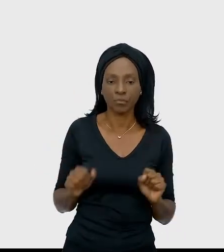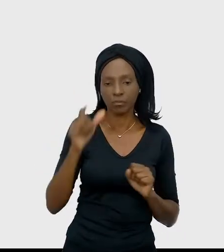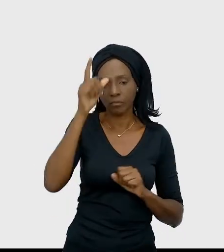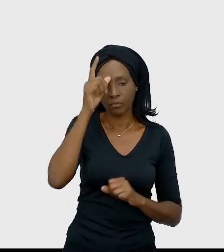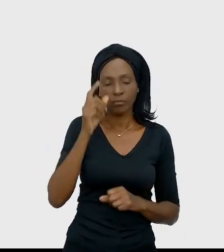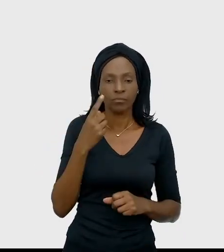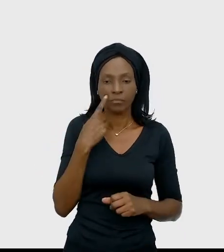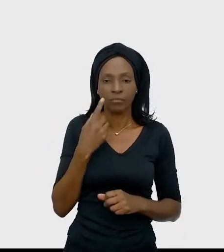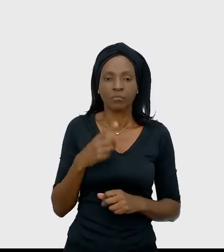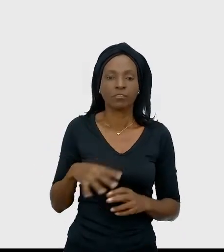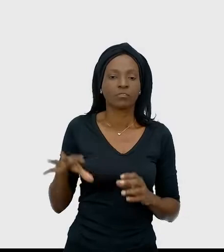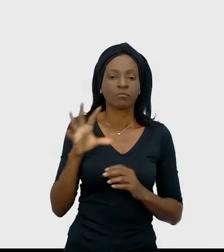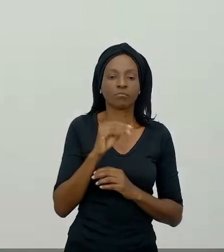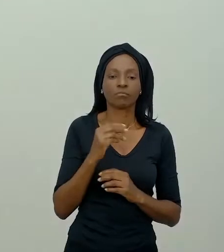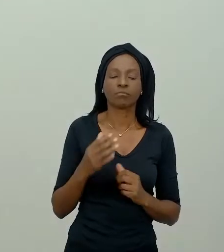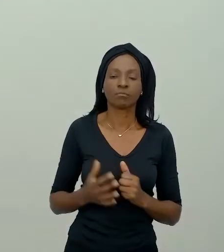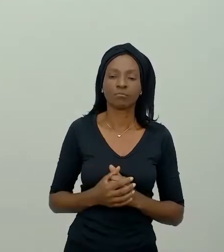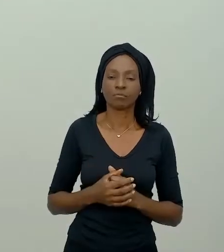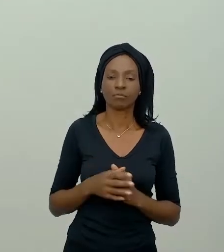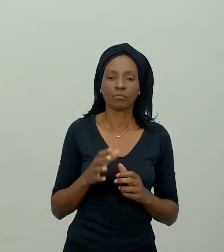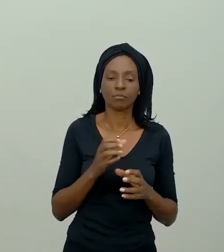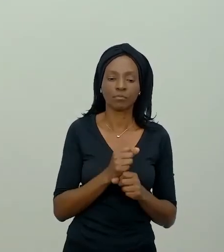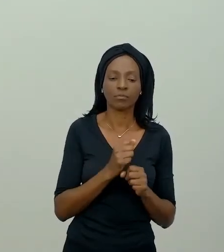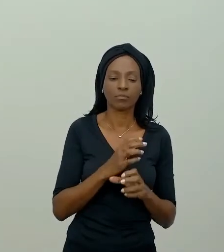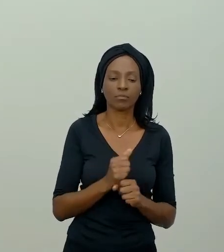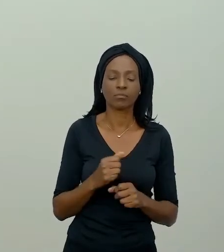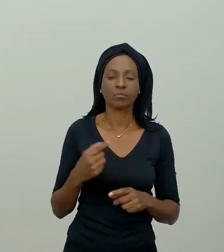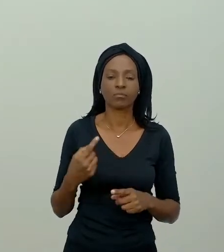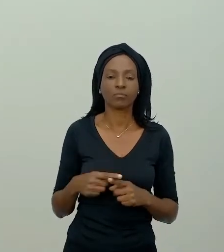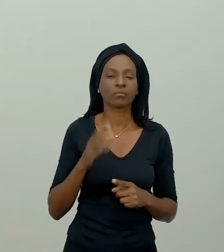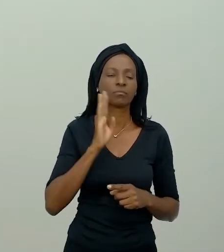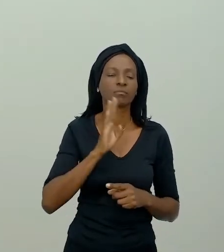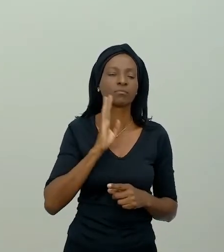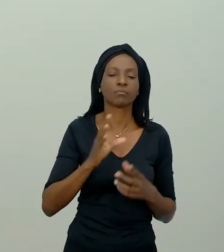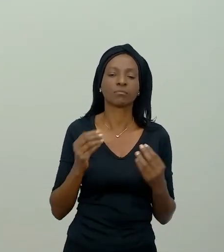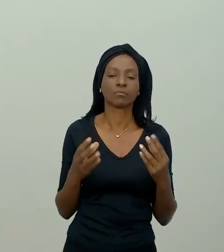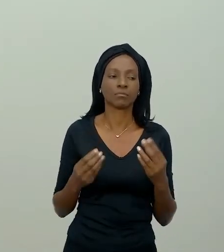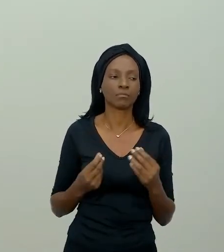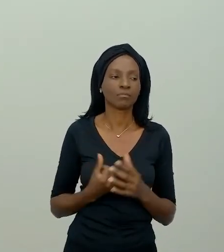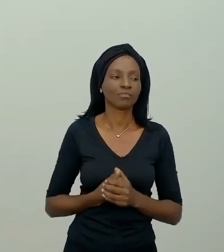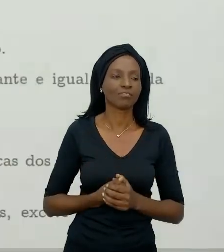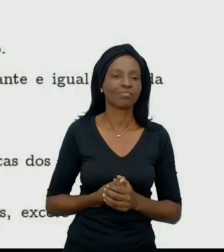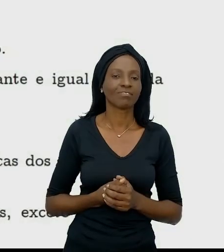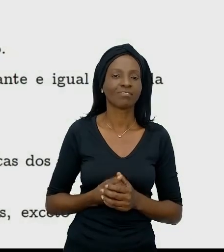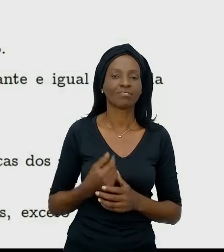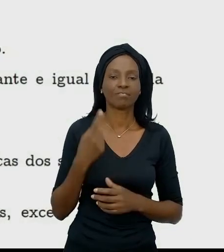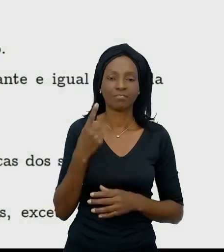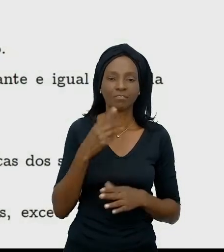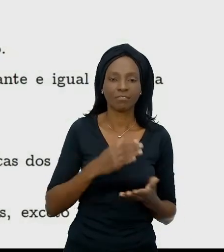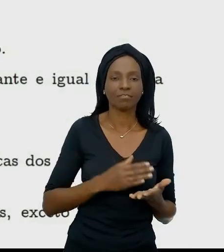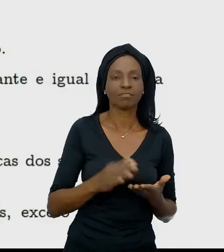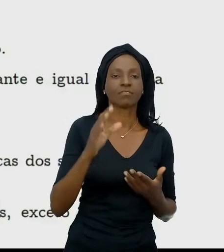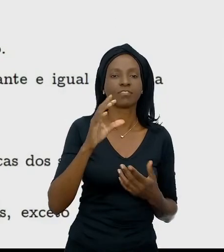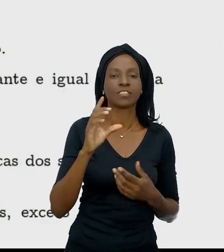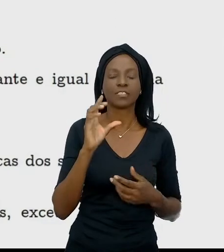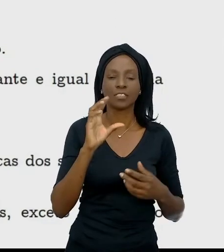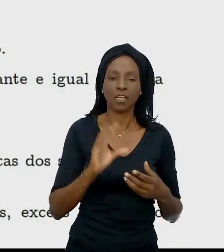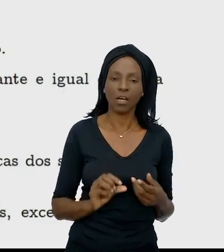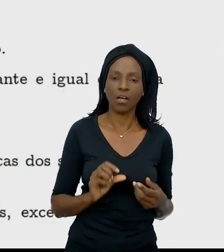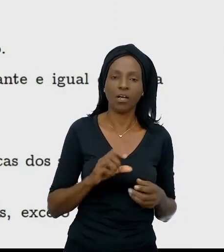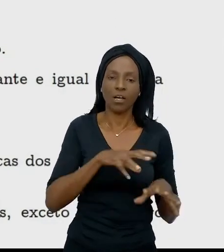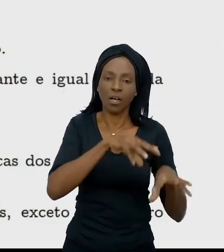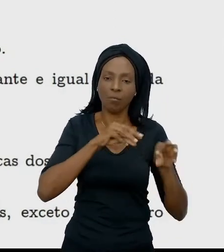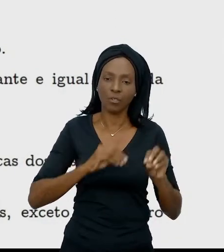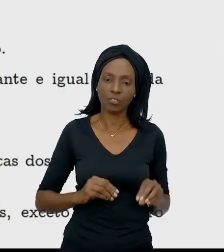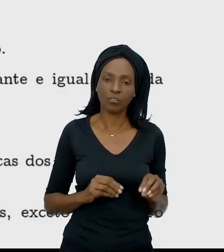no site para a gente já ir fazendo os cálculos, que é o mais legal aí, ó. 1. Introdução à amortização. A amortização é